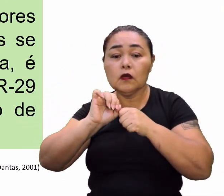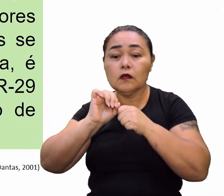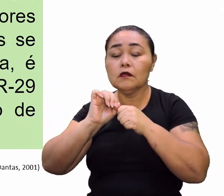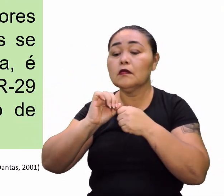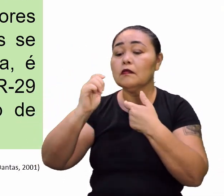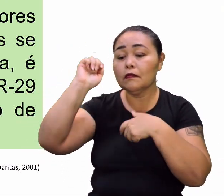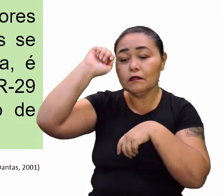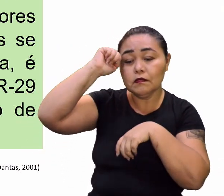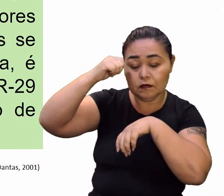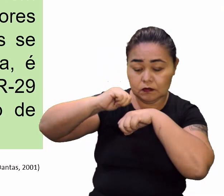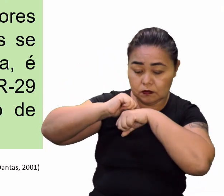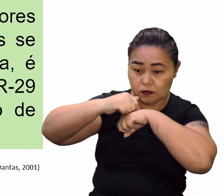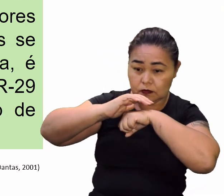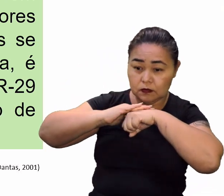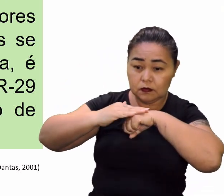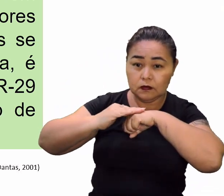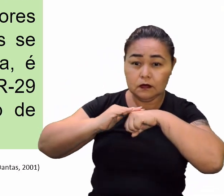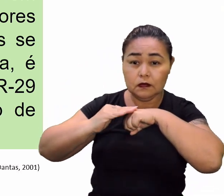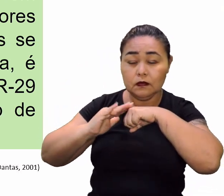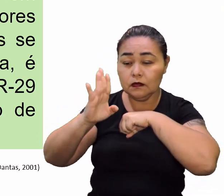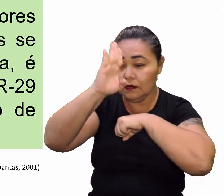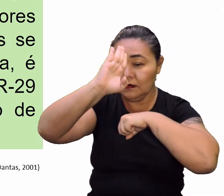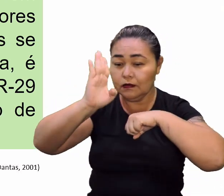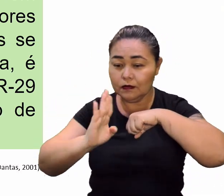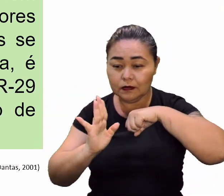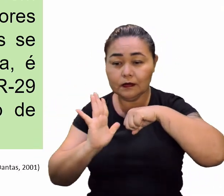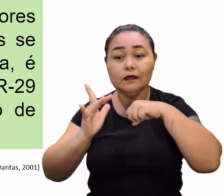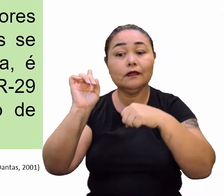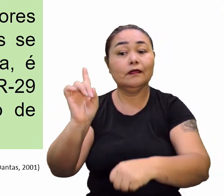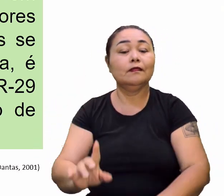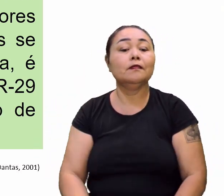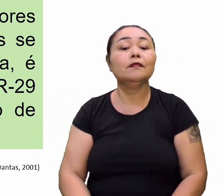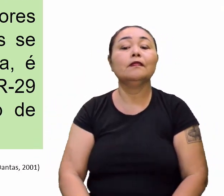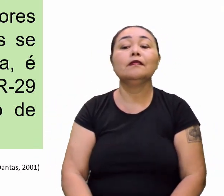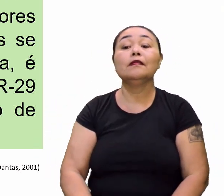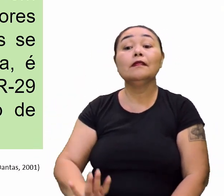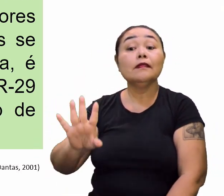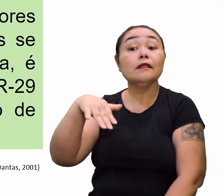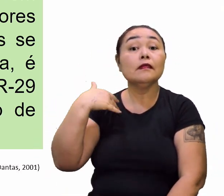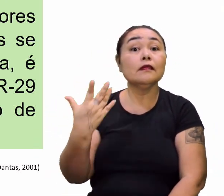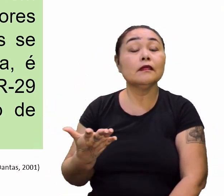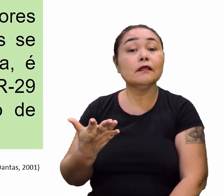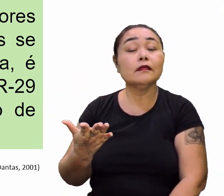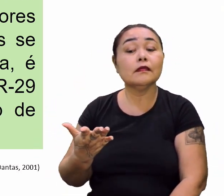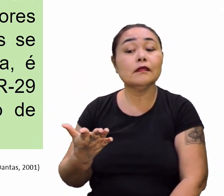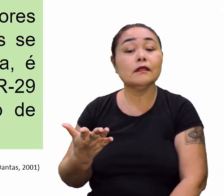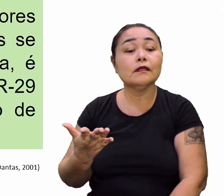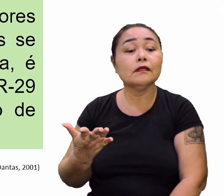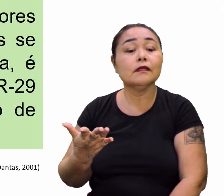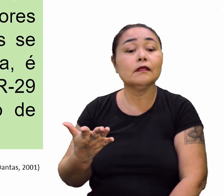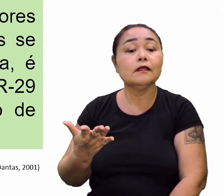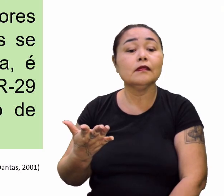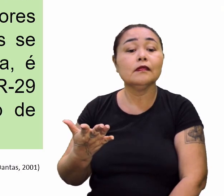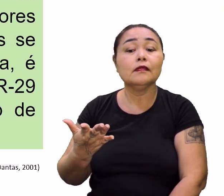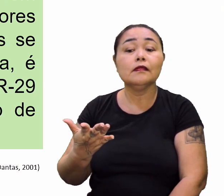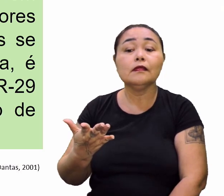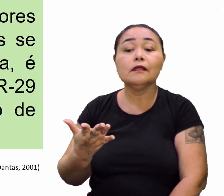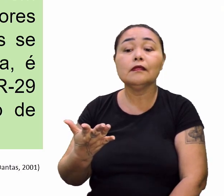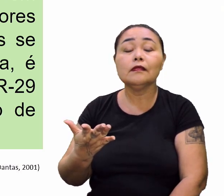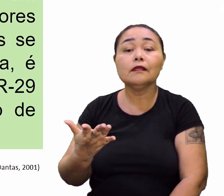de cassiterita do Brasil. E aí é o seguinte, Rogério,